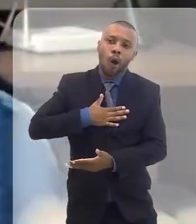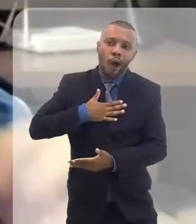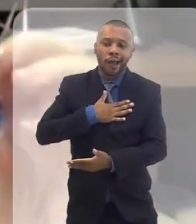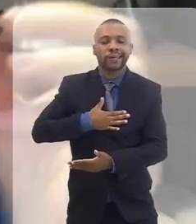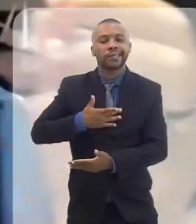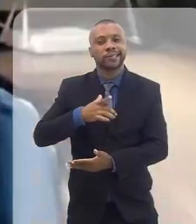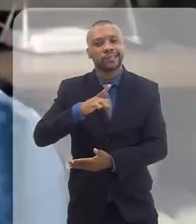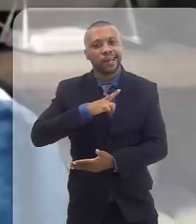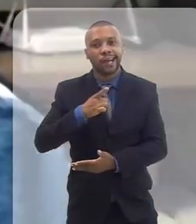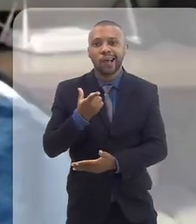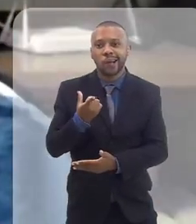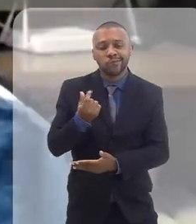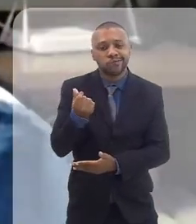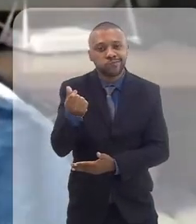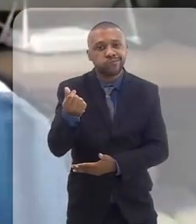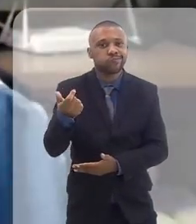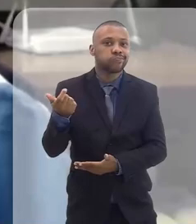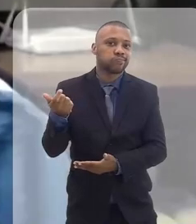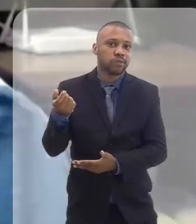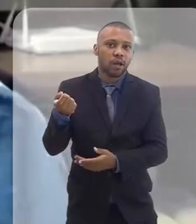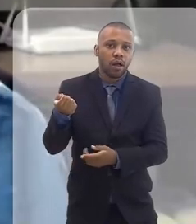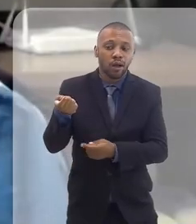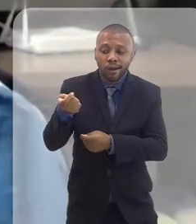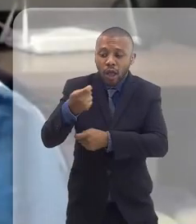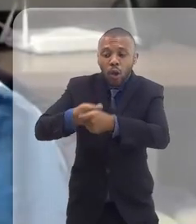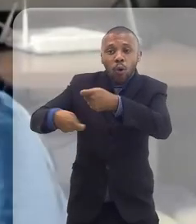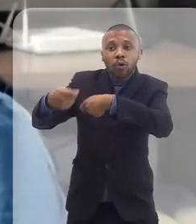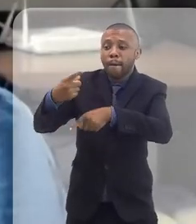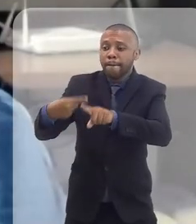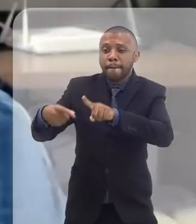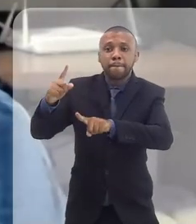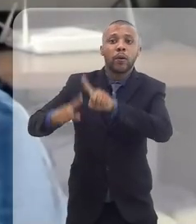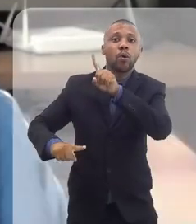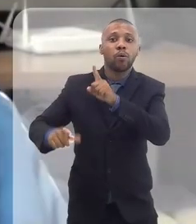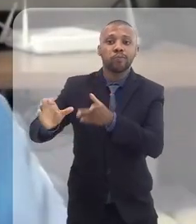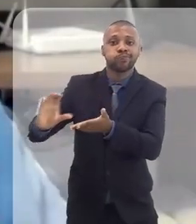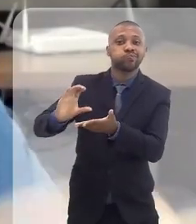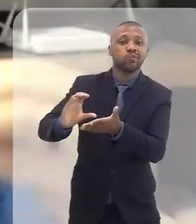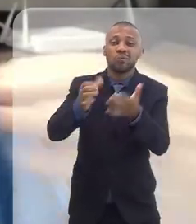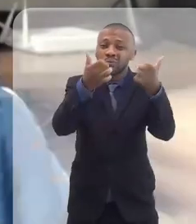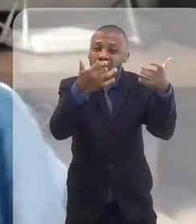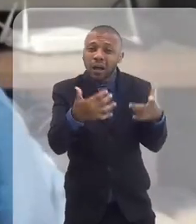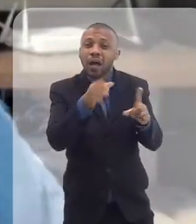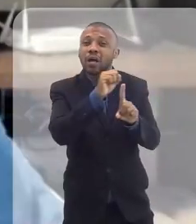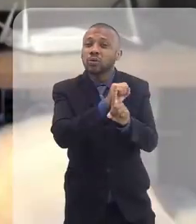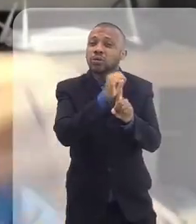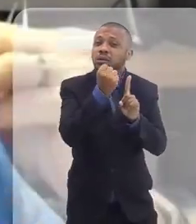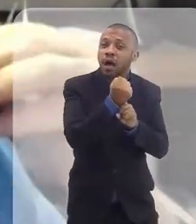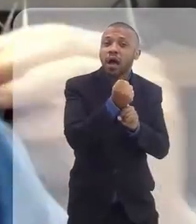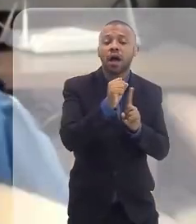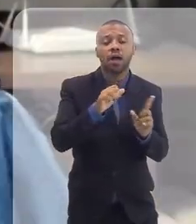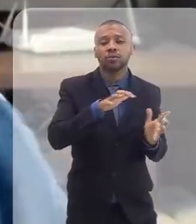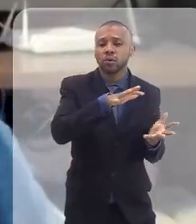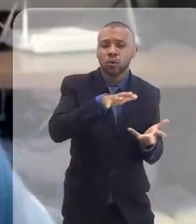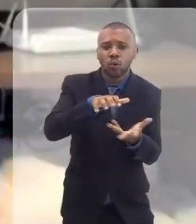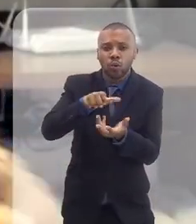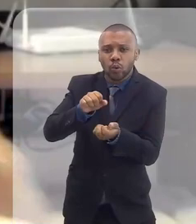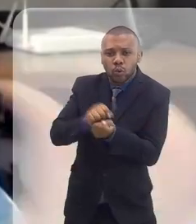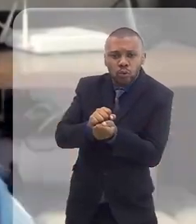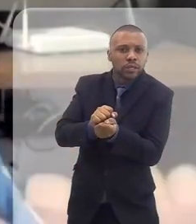tanto do monetário, desenvolvimento econômico. Nem vou falar do social,